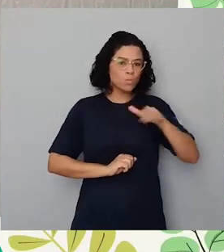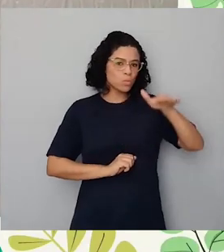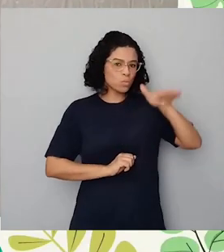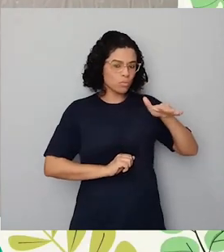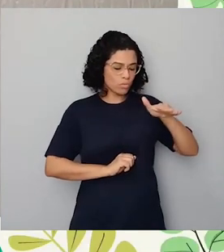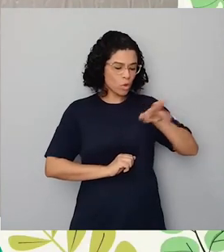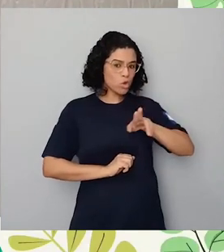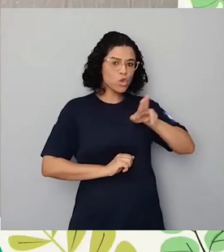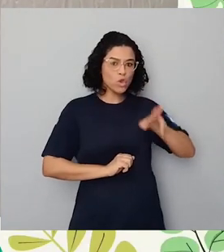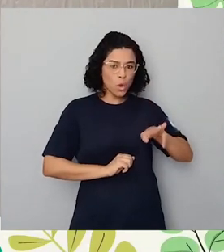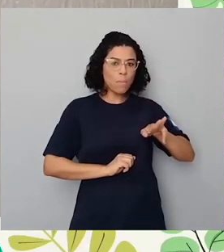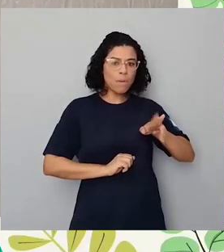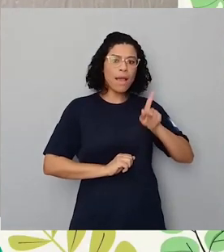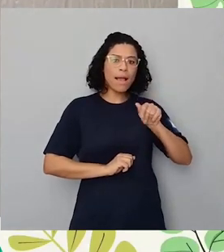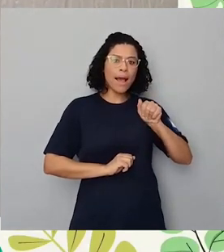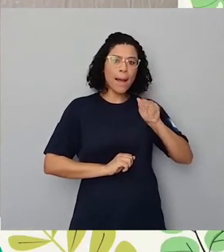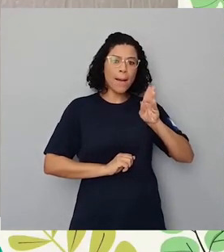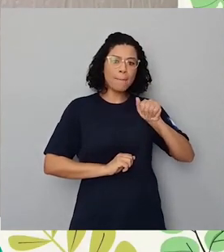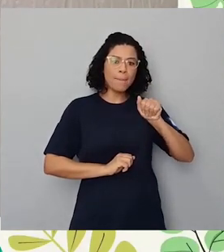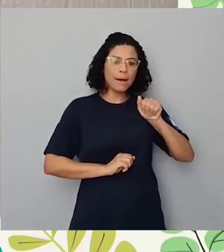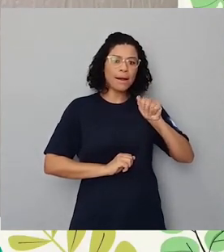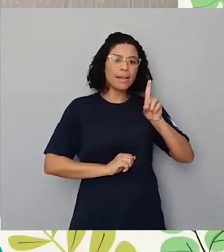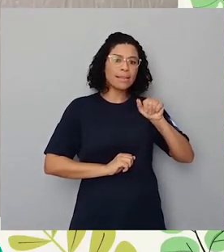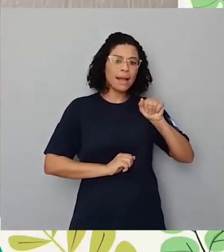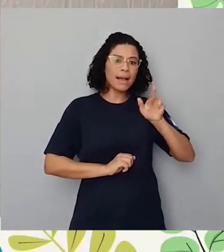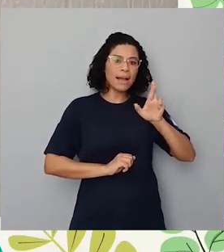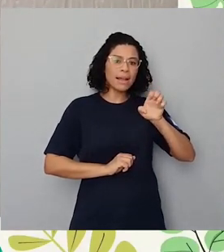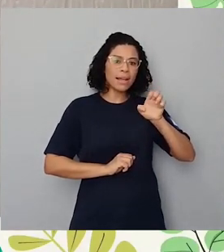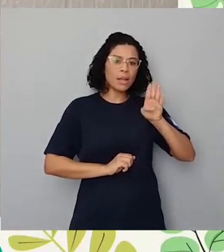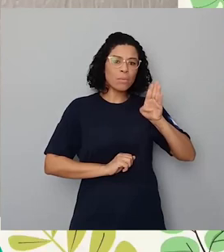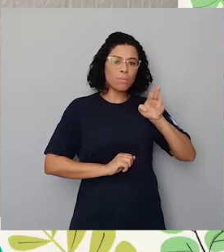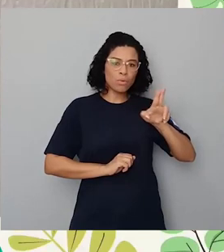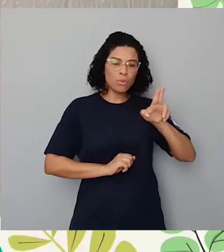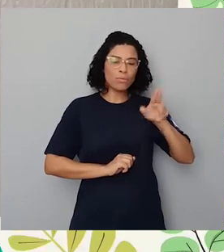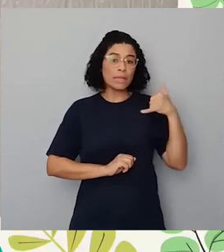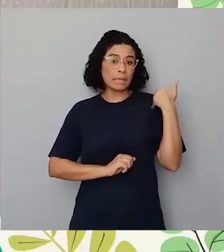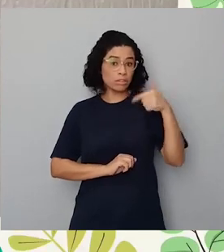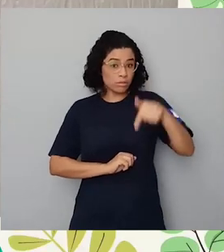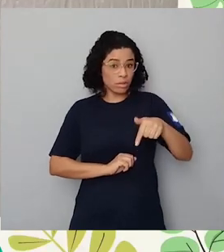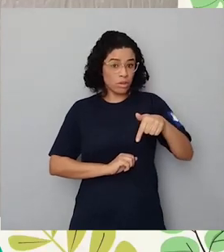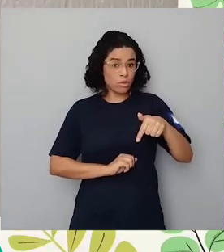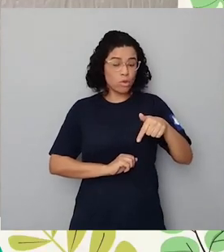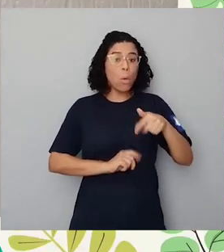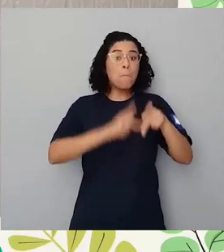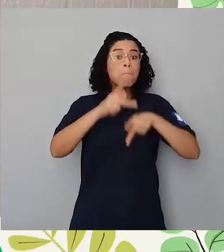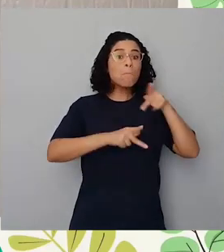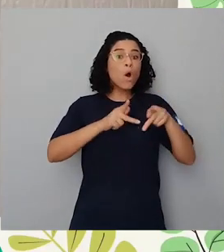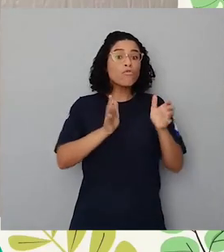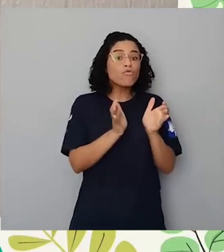é Kabadarebu, tenho 7 anos e sou do povo Munduruku. Meu